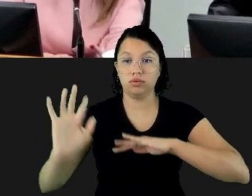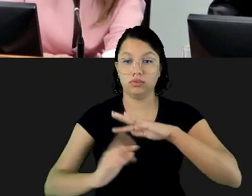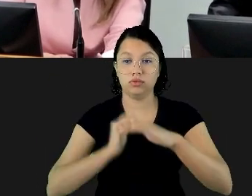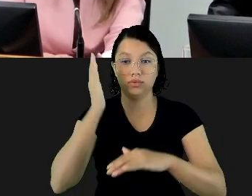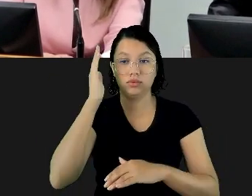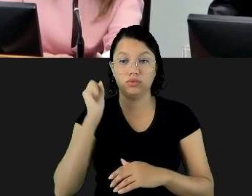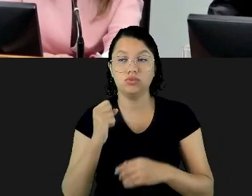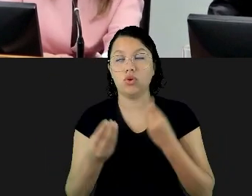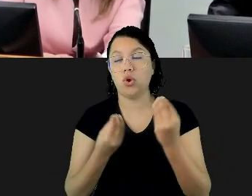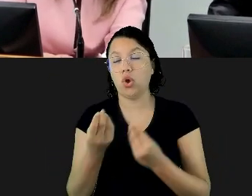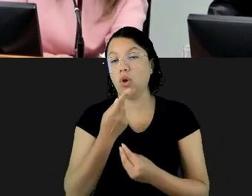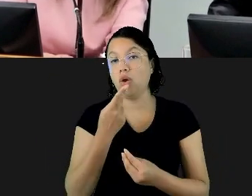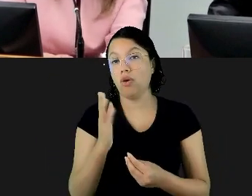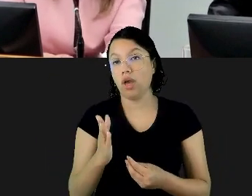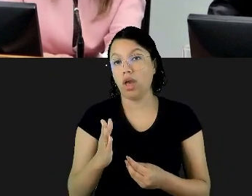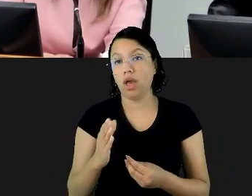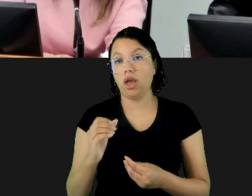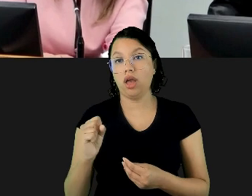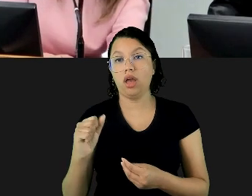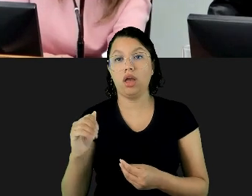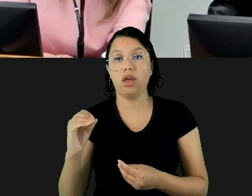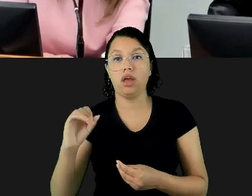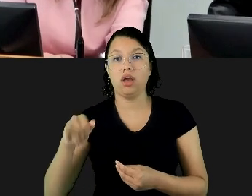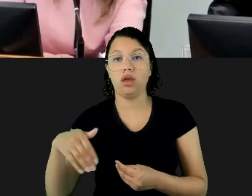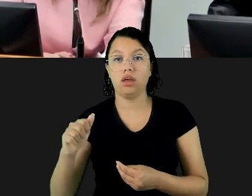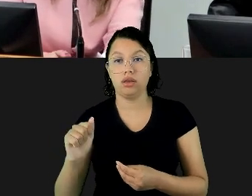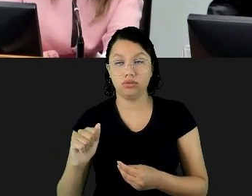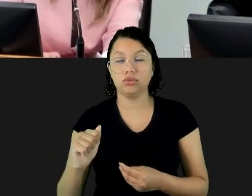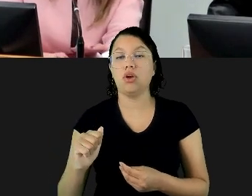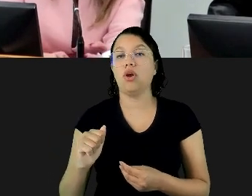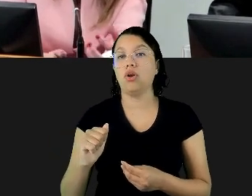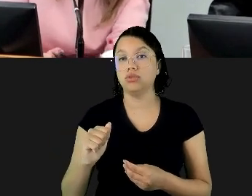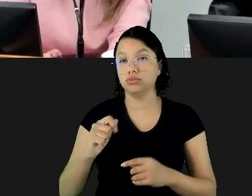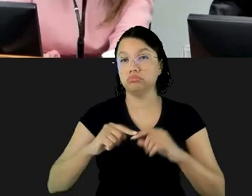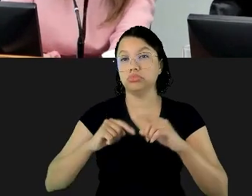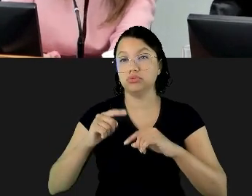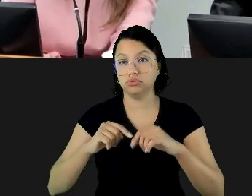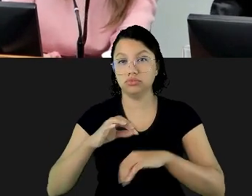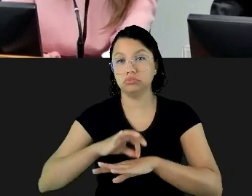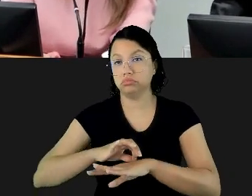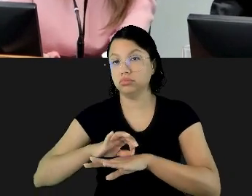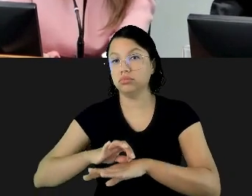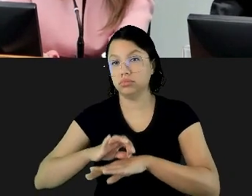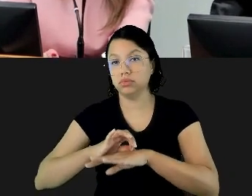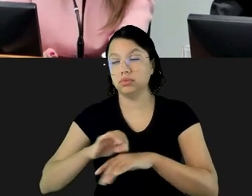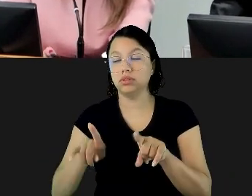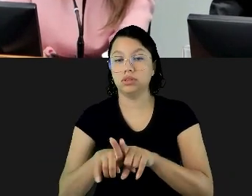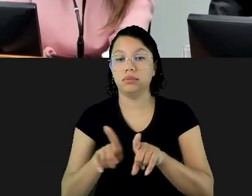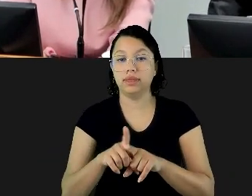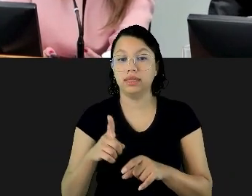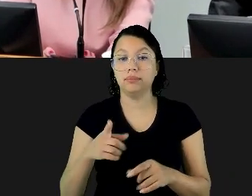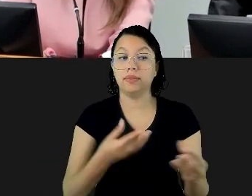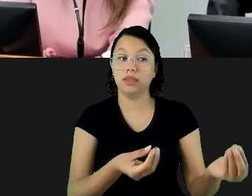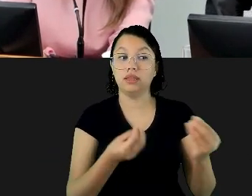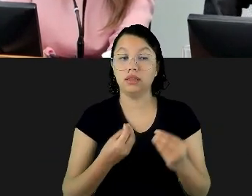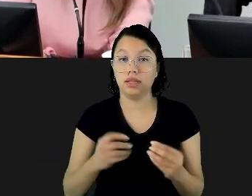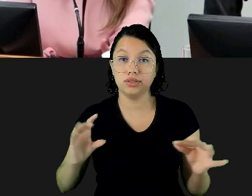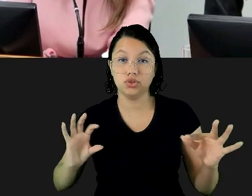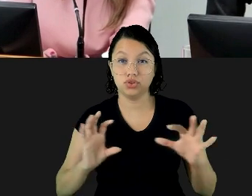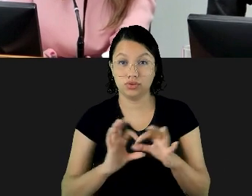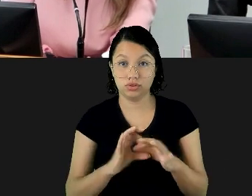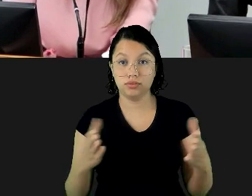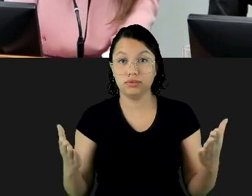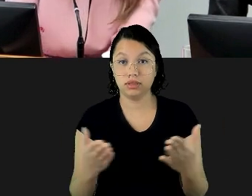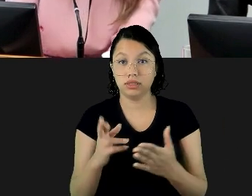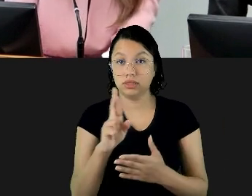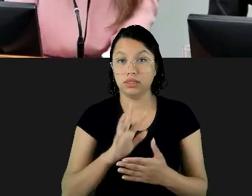dito, soja, minério, proteína animal, entre outros, ele traz a integração. E aí, dessas regiões